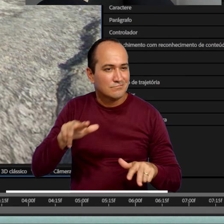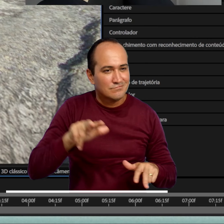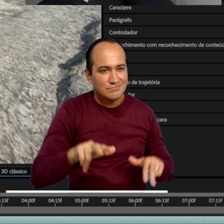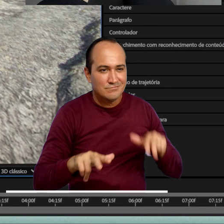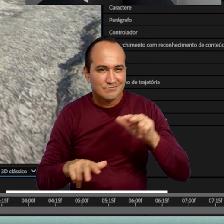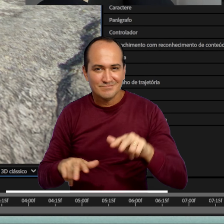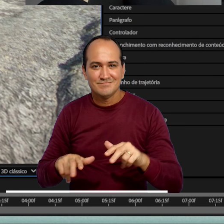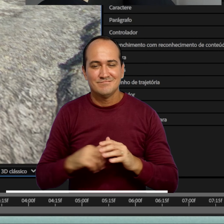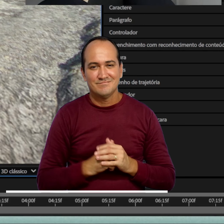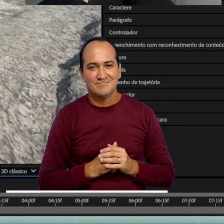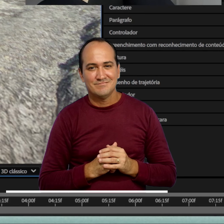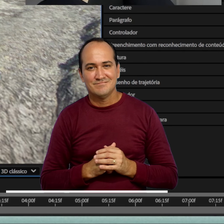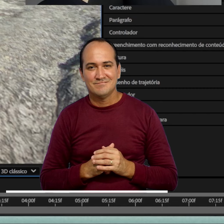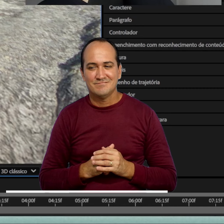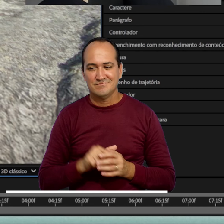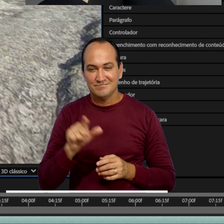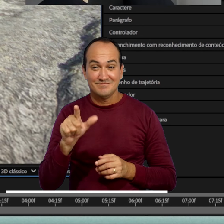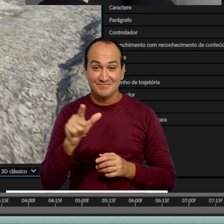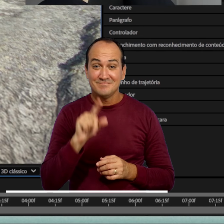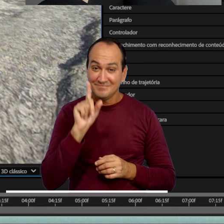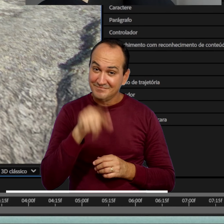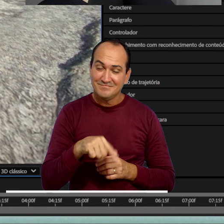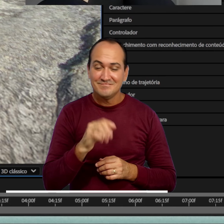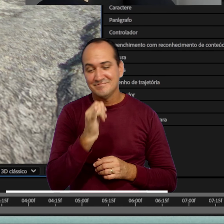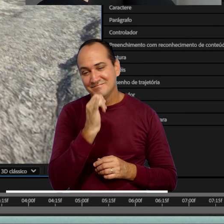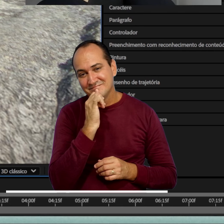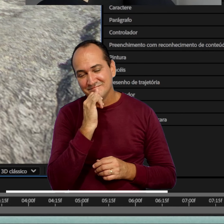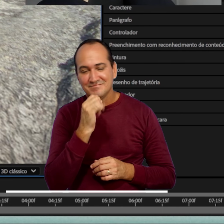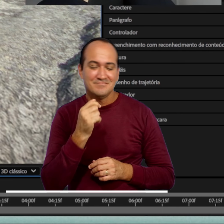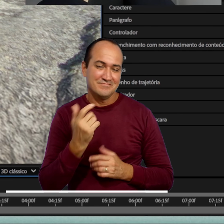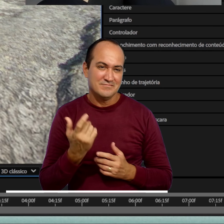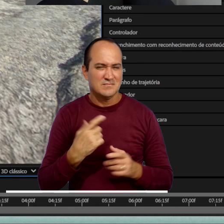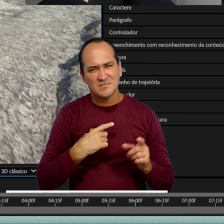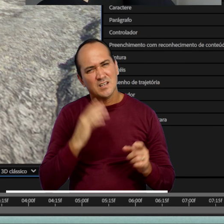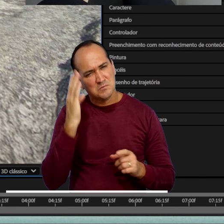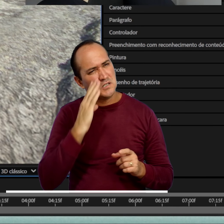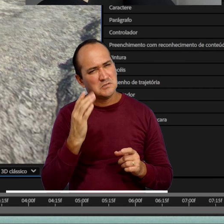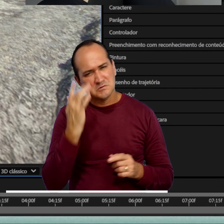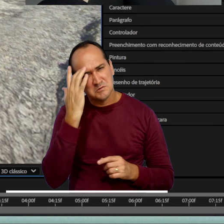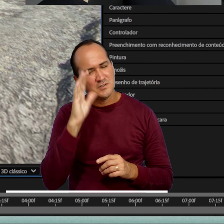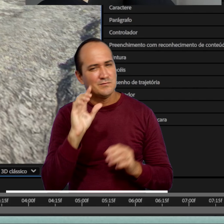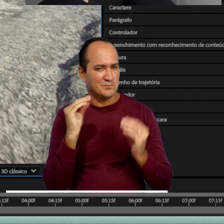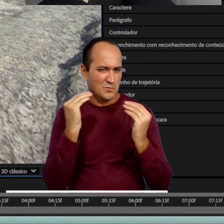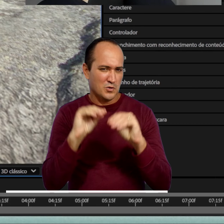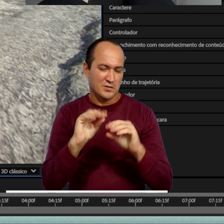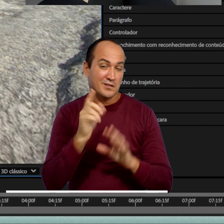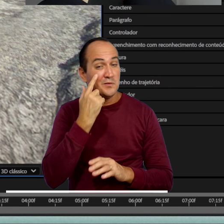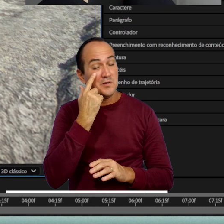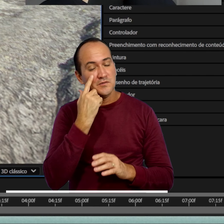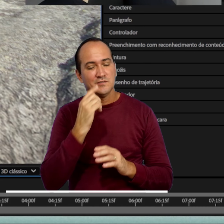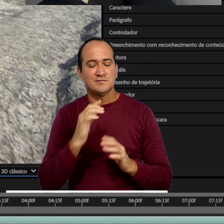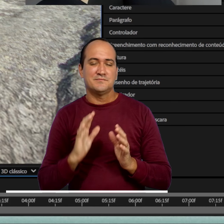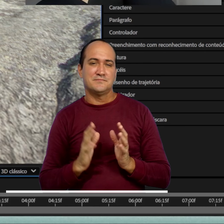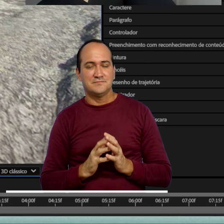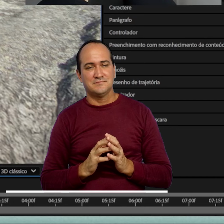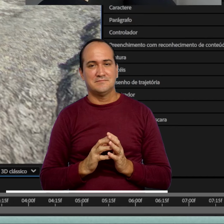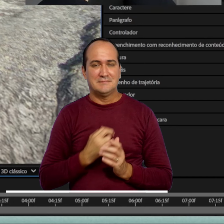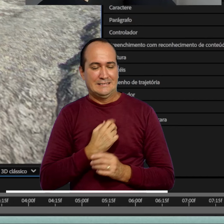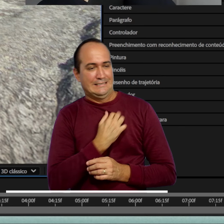é bem um calanguinho, né? É um geco, na verdade, essa espécie aqui. Não é uma espécie até, eu acho que nem sei se tem aqui no Brasil, mas eu vou colocar aqui só para a